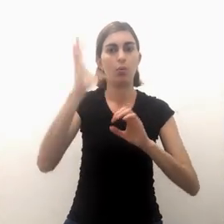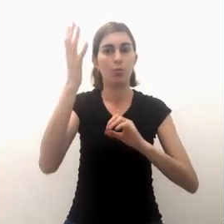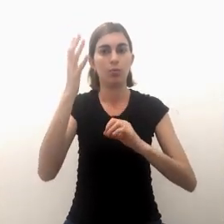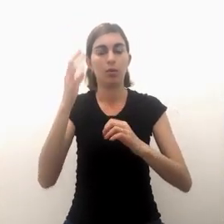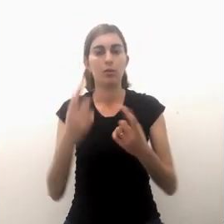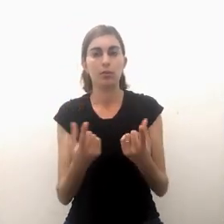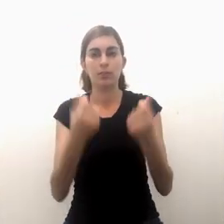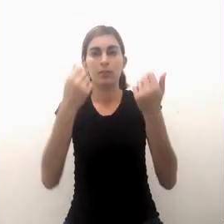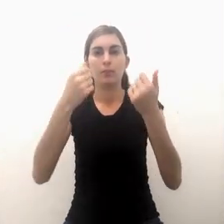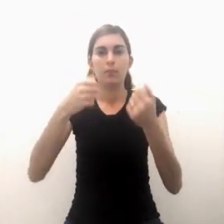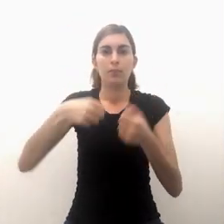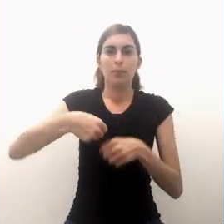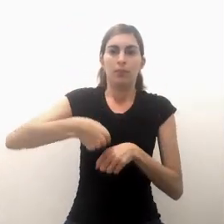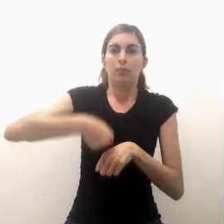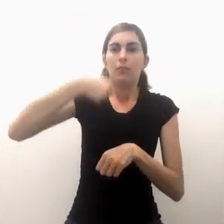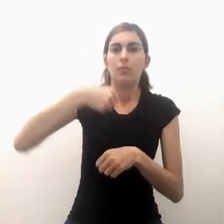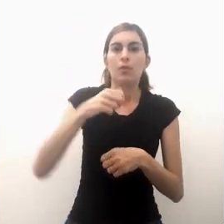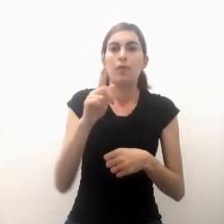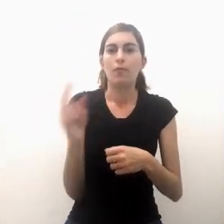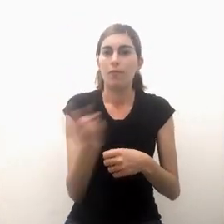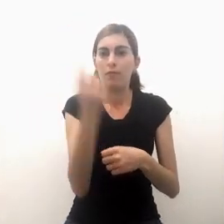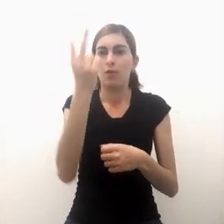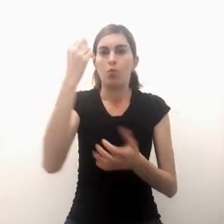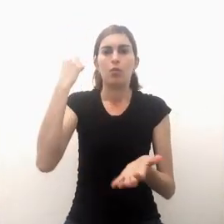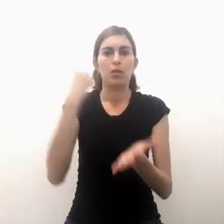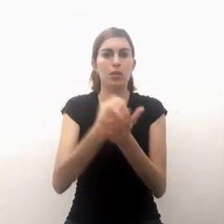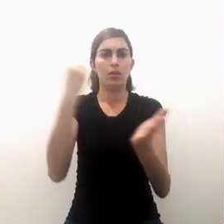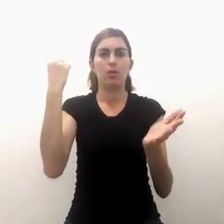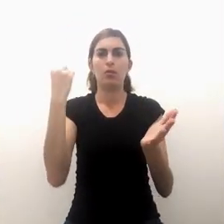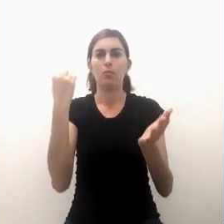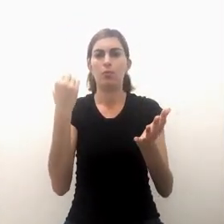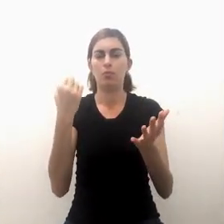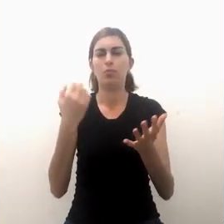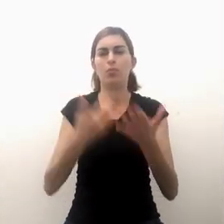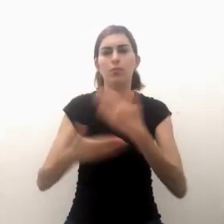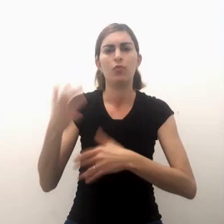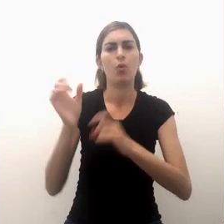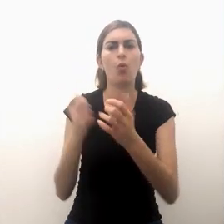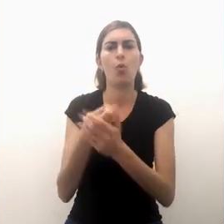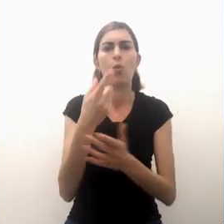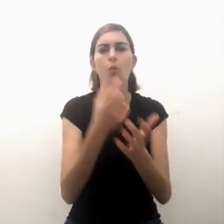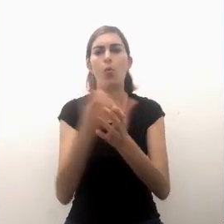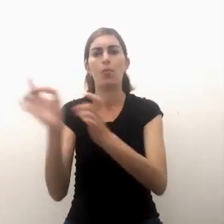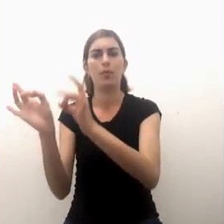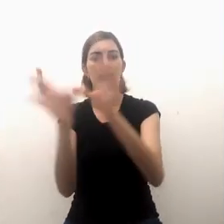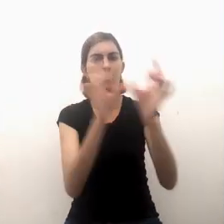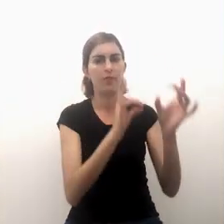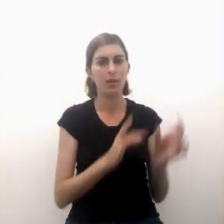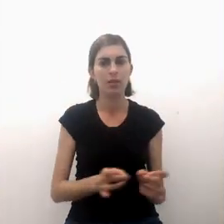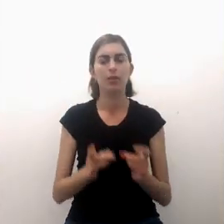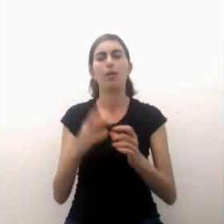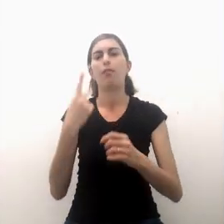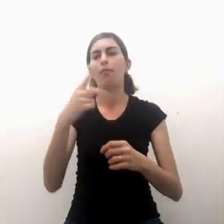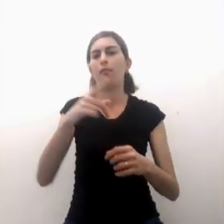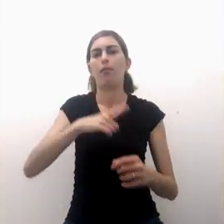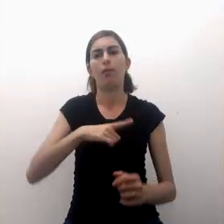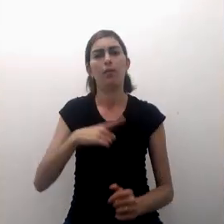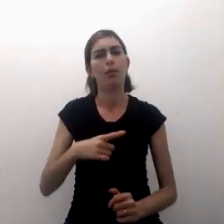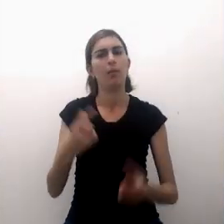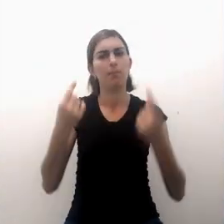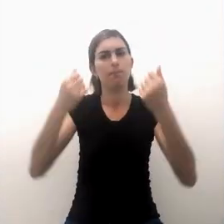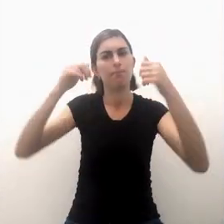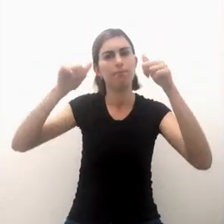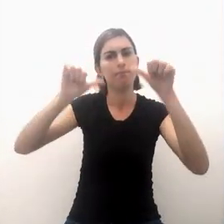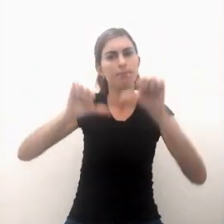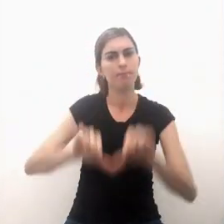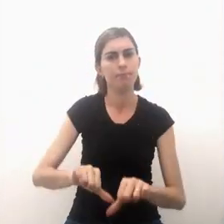de Valores, né, que é o símbolo, né, das compras e vendas internacionais, ela tem uma crise